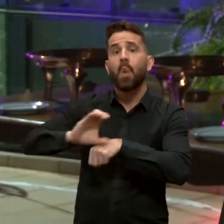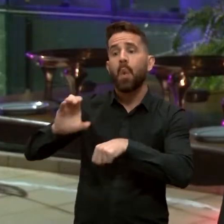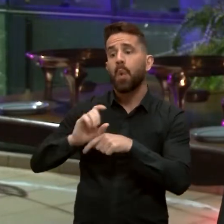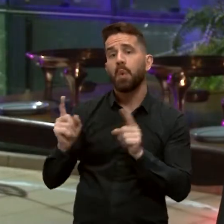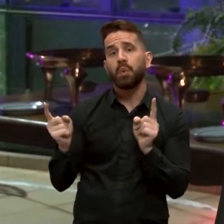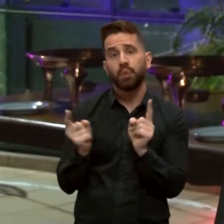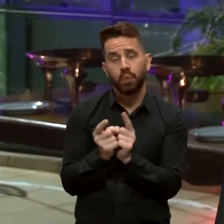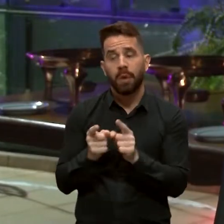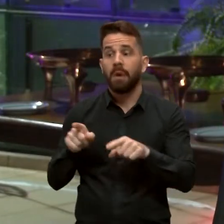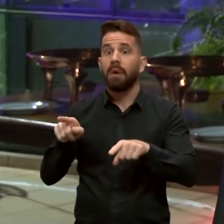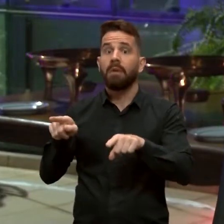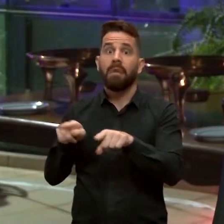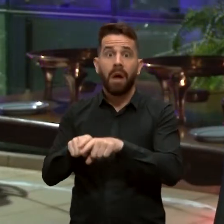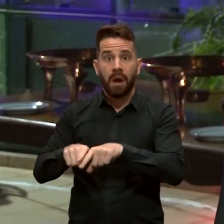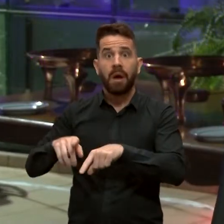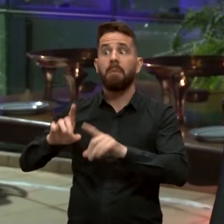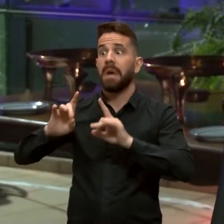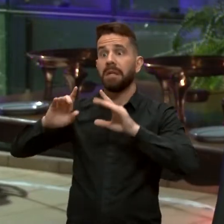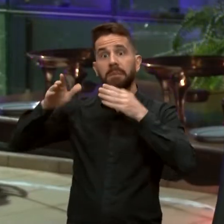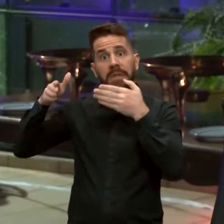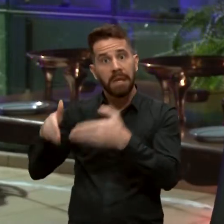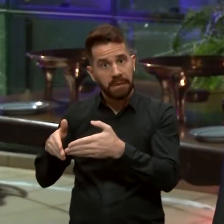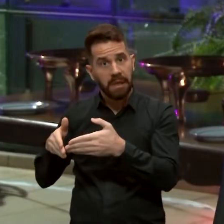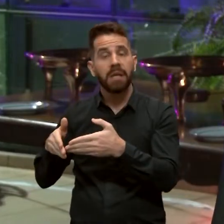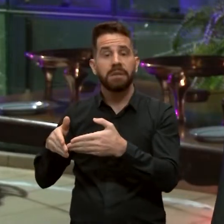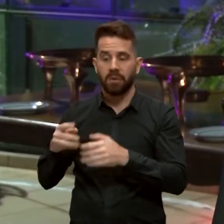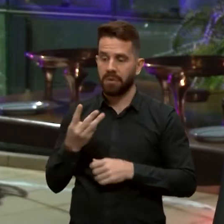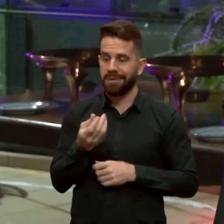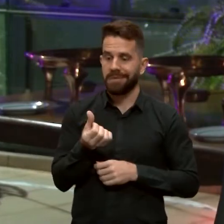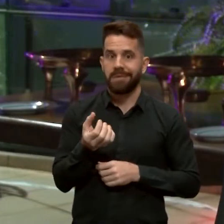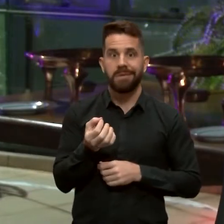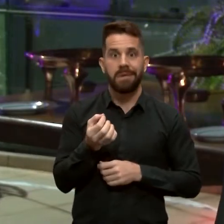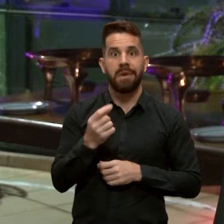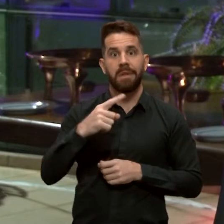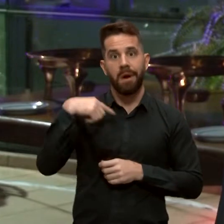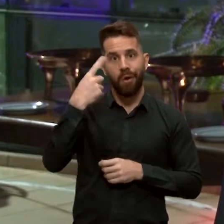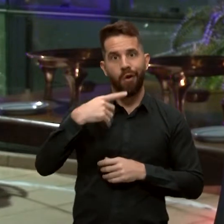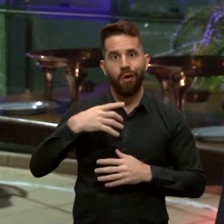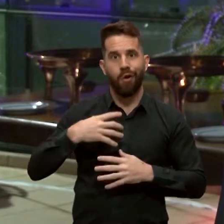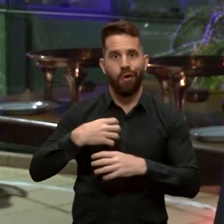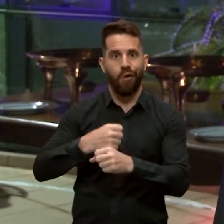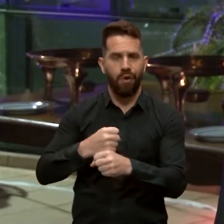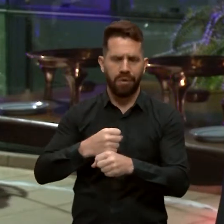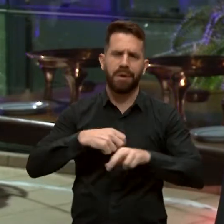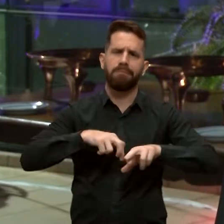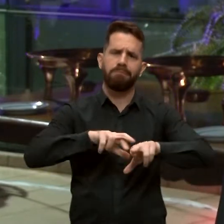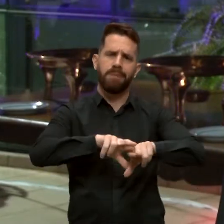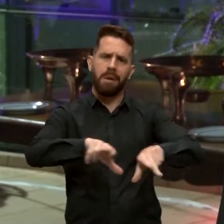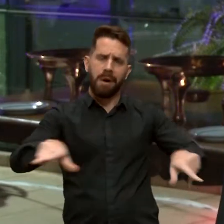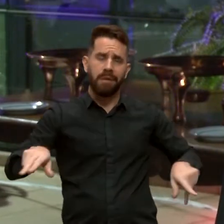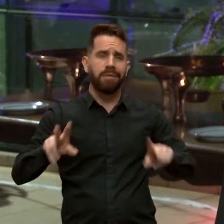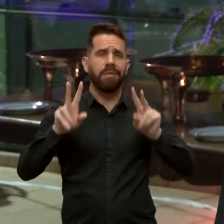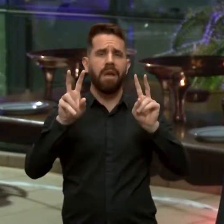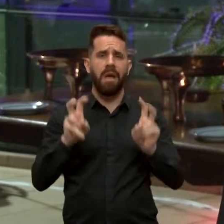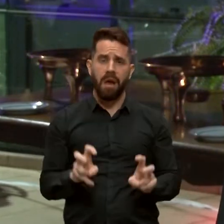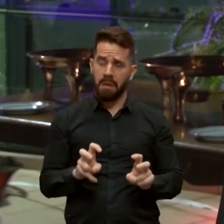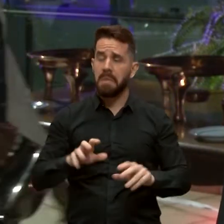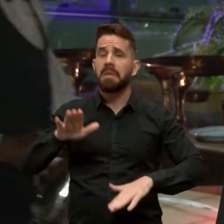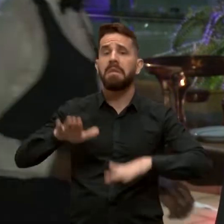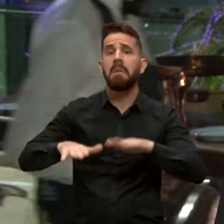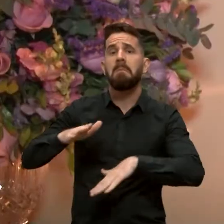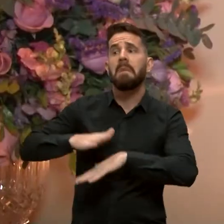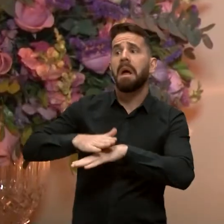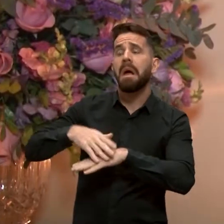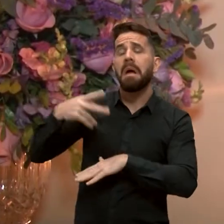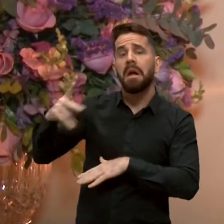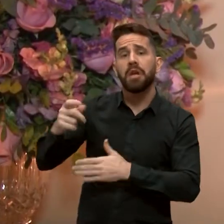cursos de especialização com no mínimo 360 horas. São diversas temáticas e com duração a depender da demanda do